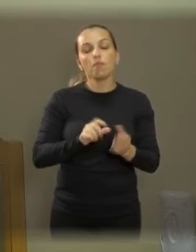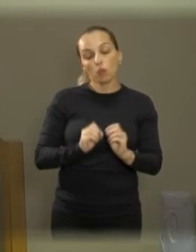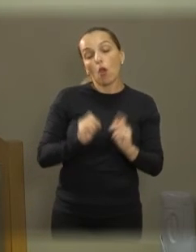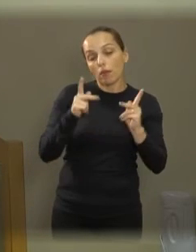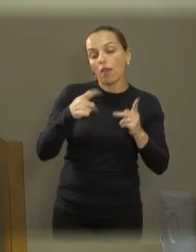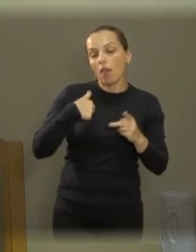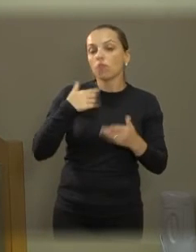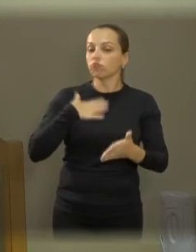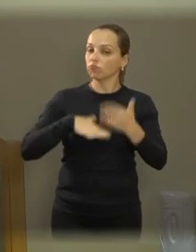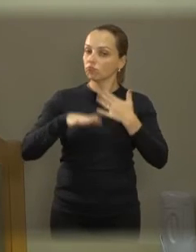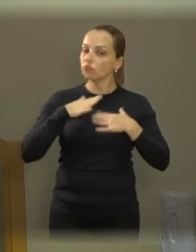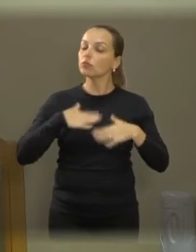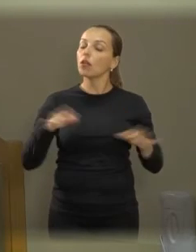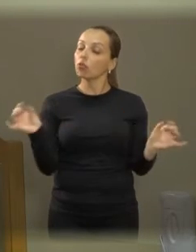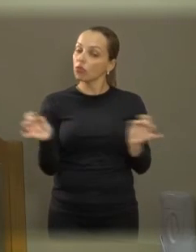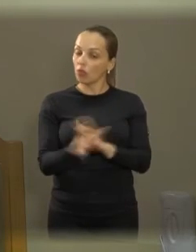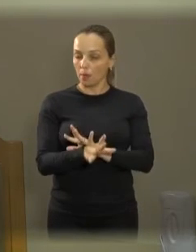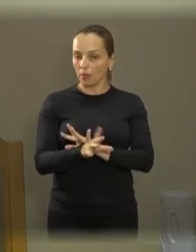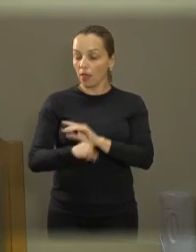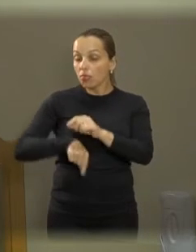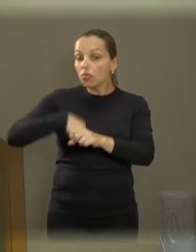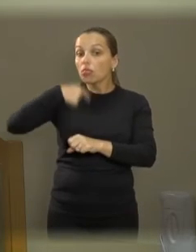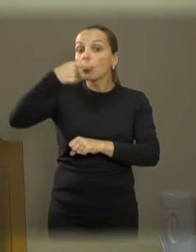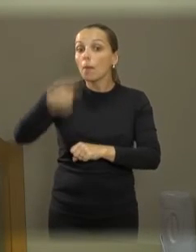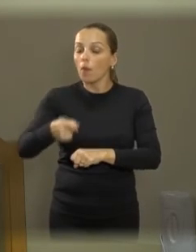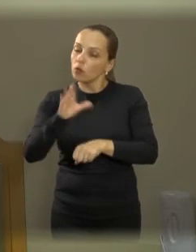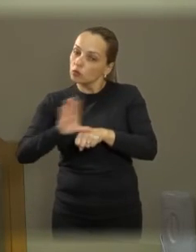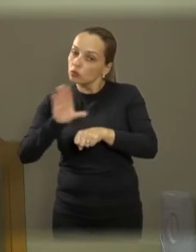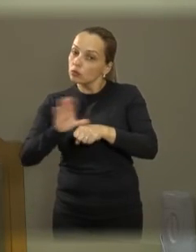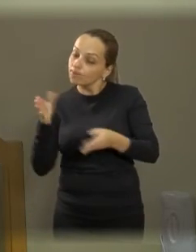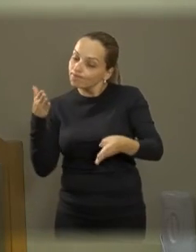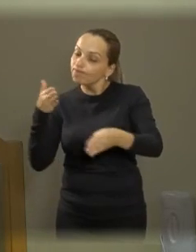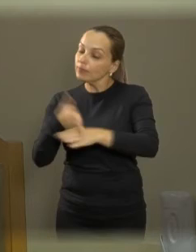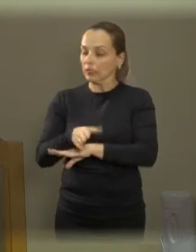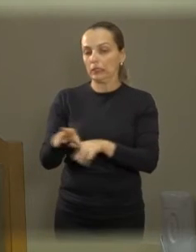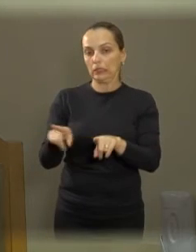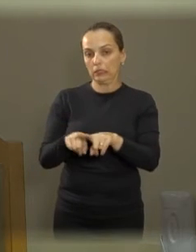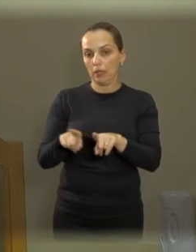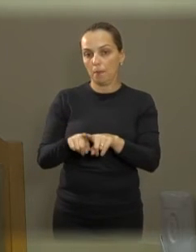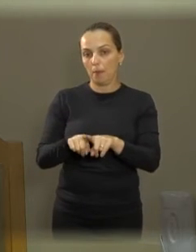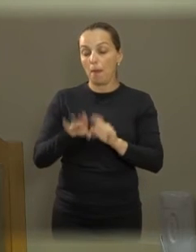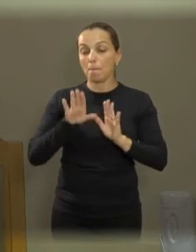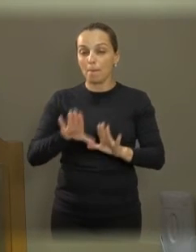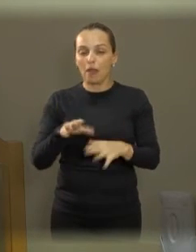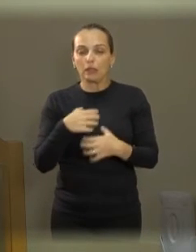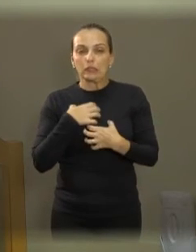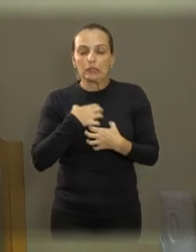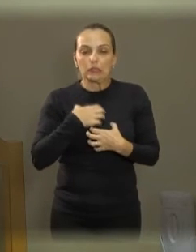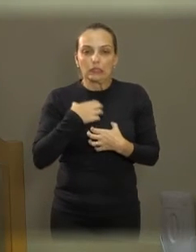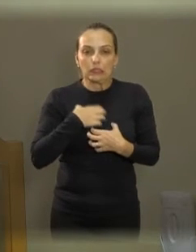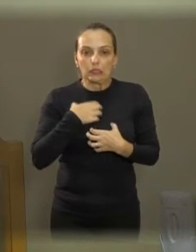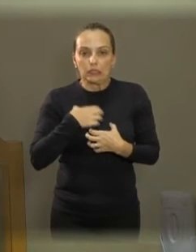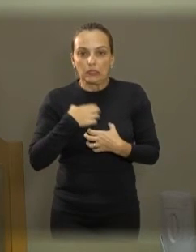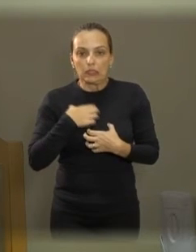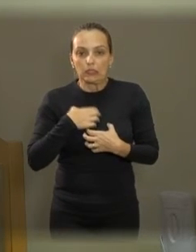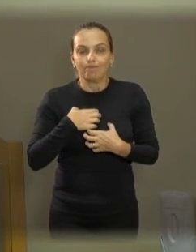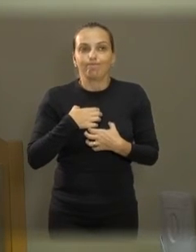tranquilo. No ano seguinte, resolvi fazer cursinho. Mas fiquei incomodado naquele